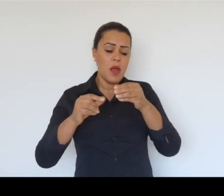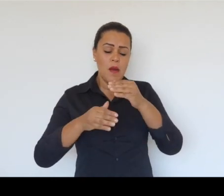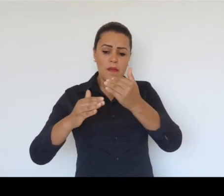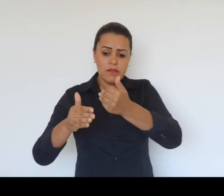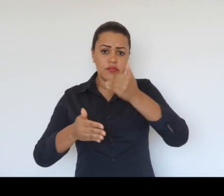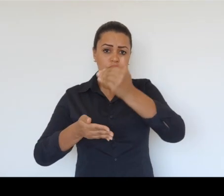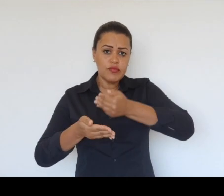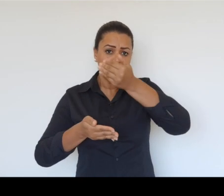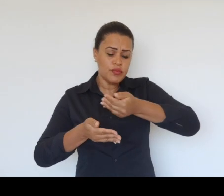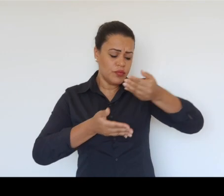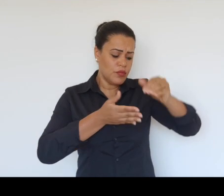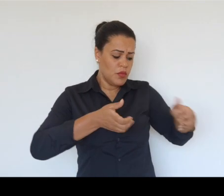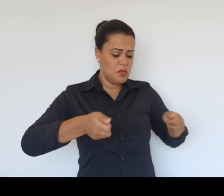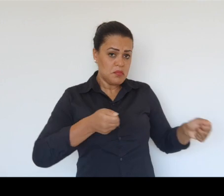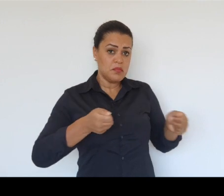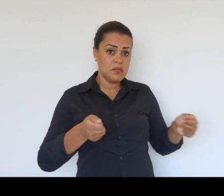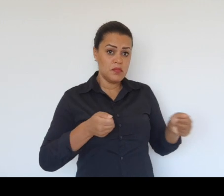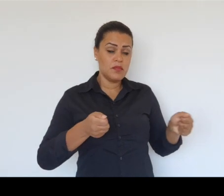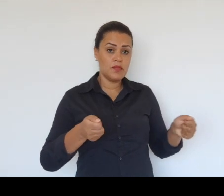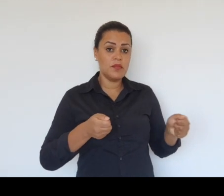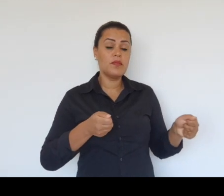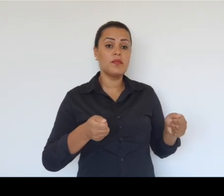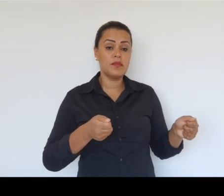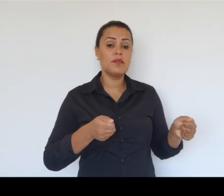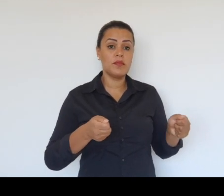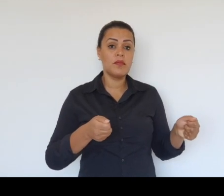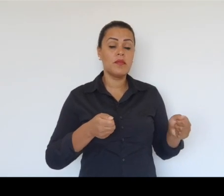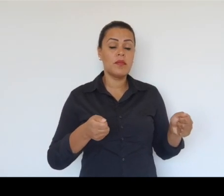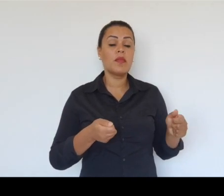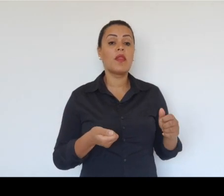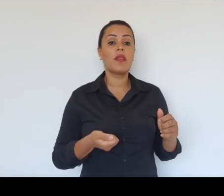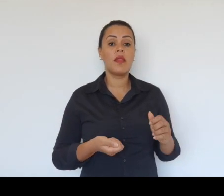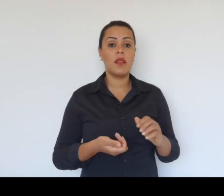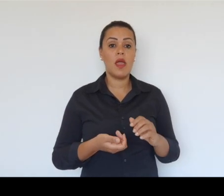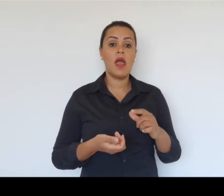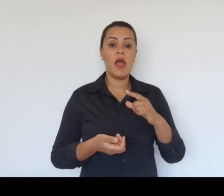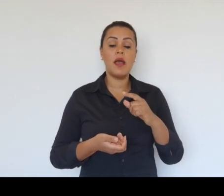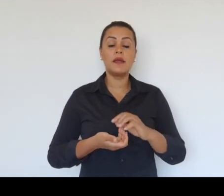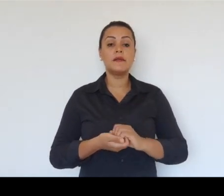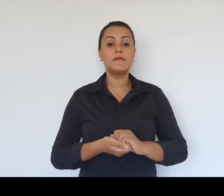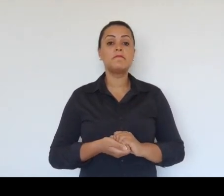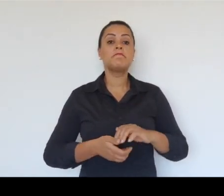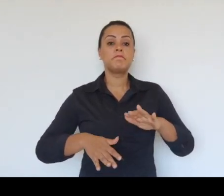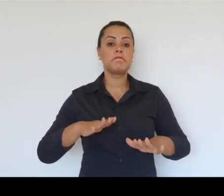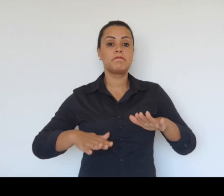gente fala, né? Segue na sequência da numeração, registra na ficha de controle.